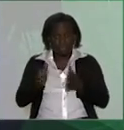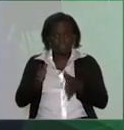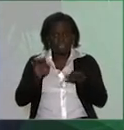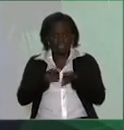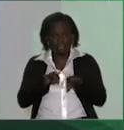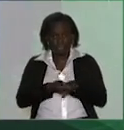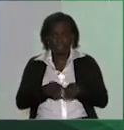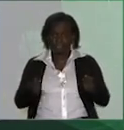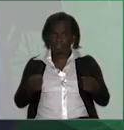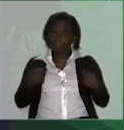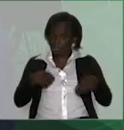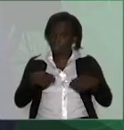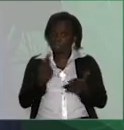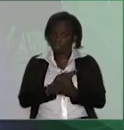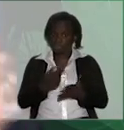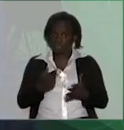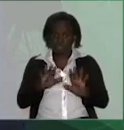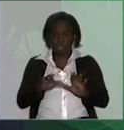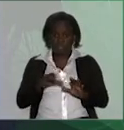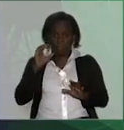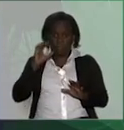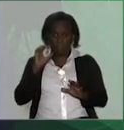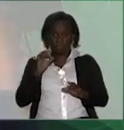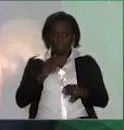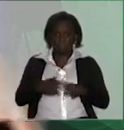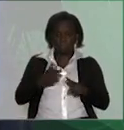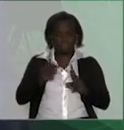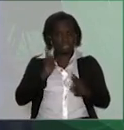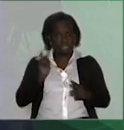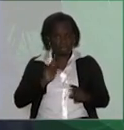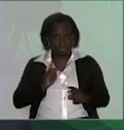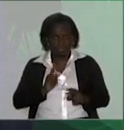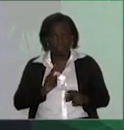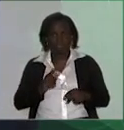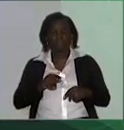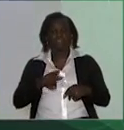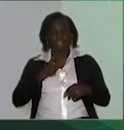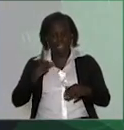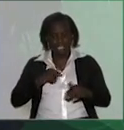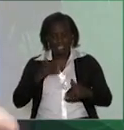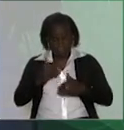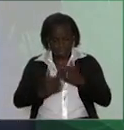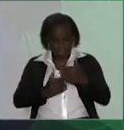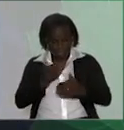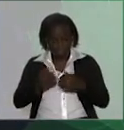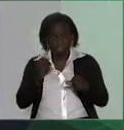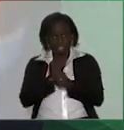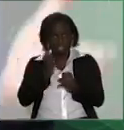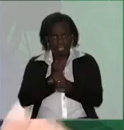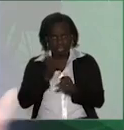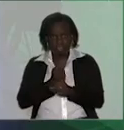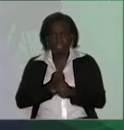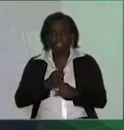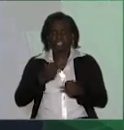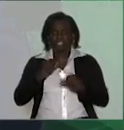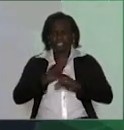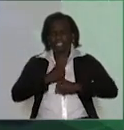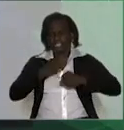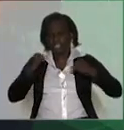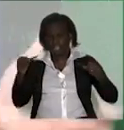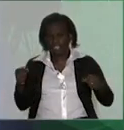Elas têm que acontecer, sim. Nós não estamos omitindo ninguém aqui, não. Os processos contra a